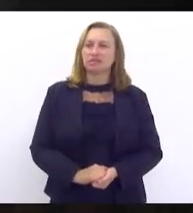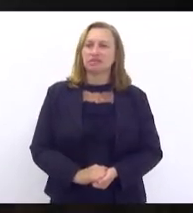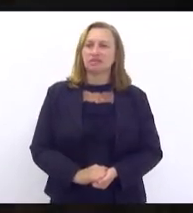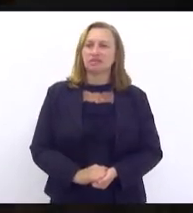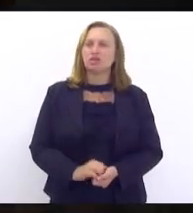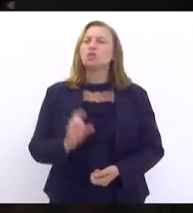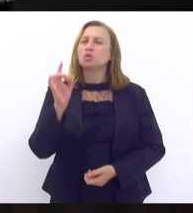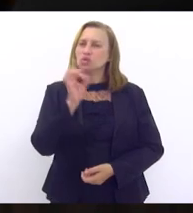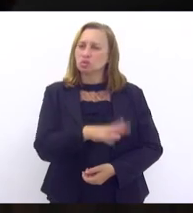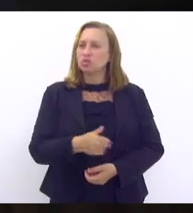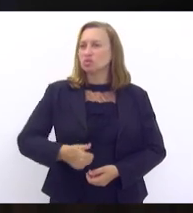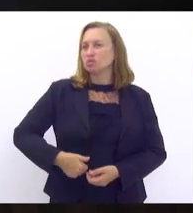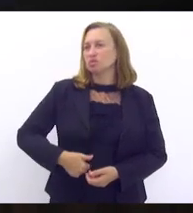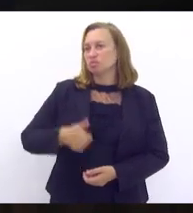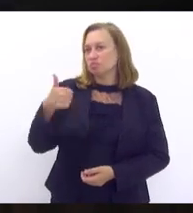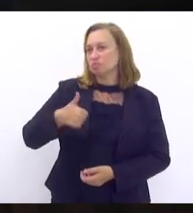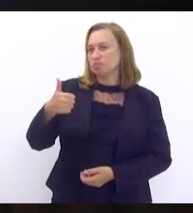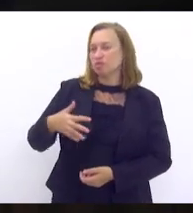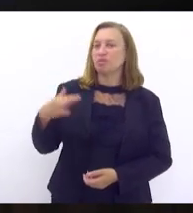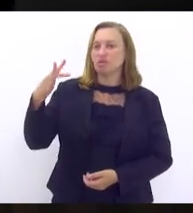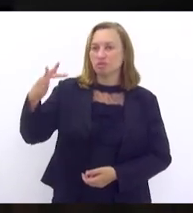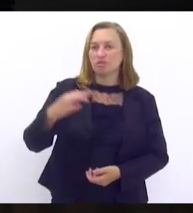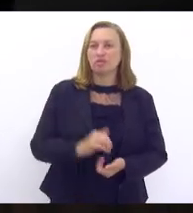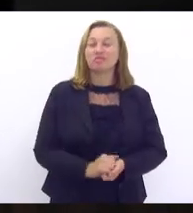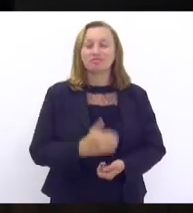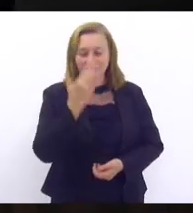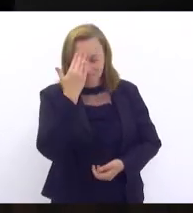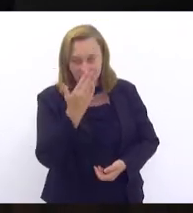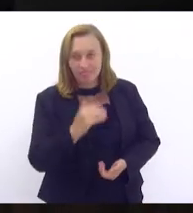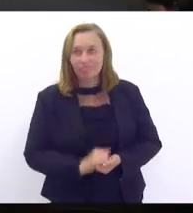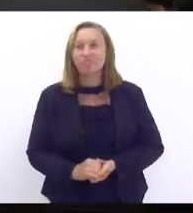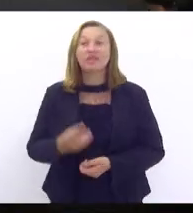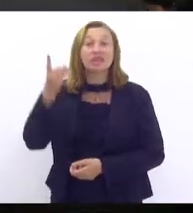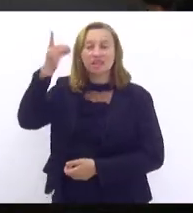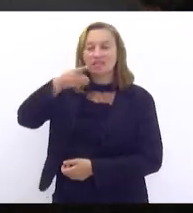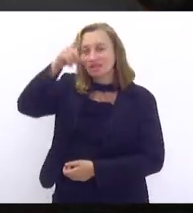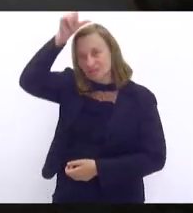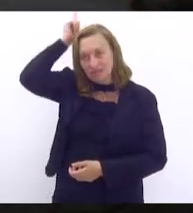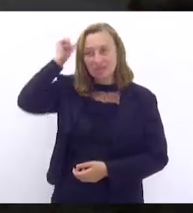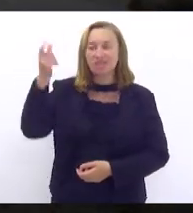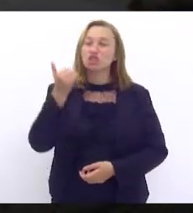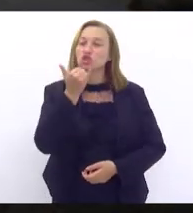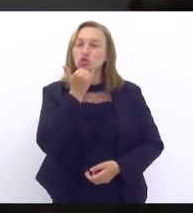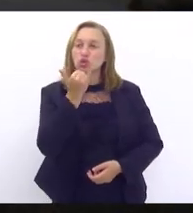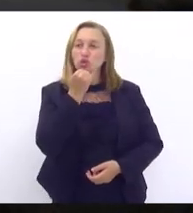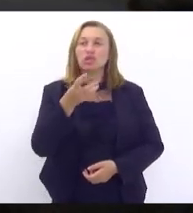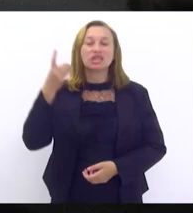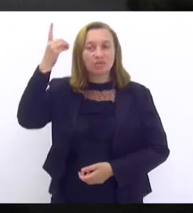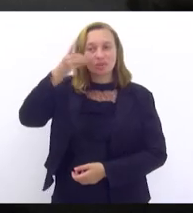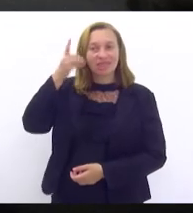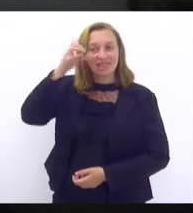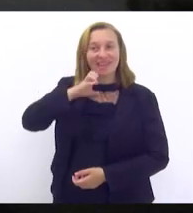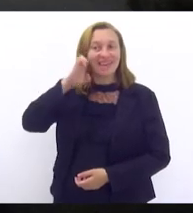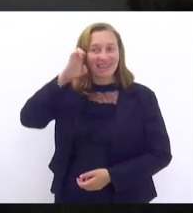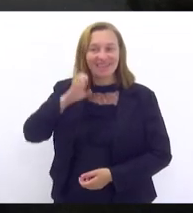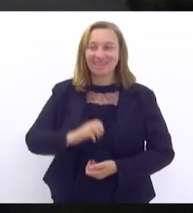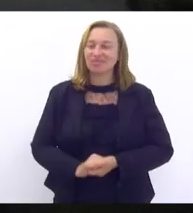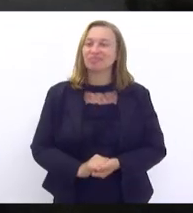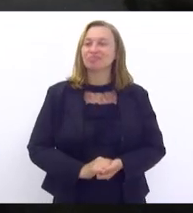Os últimos serão os primeiros, deputado Luiz. Desculpa. Obrigado, presidente. Deputada Érica Takimoto,